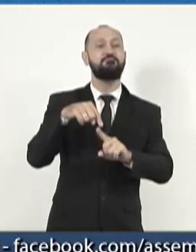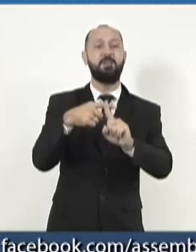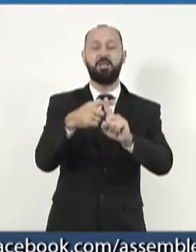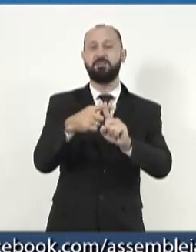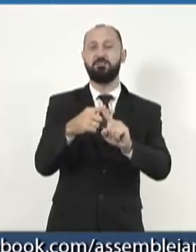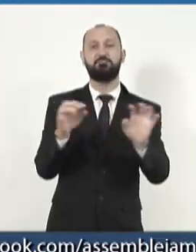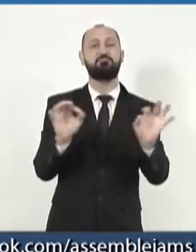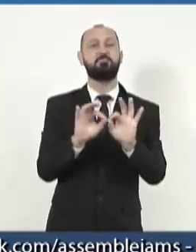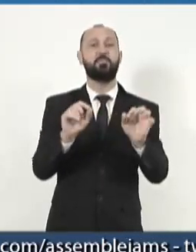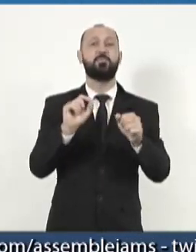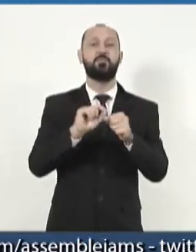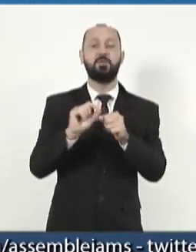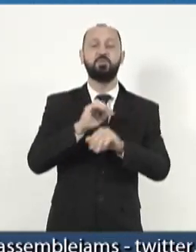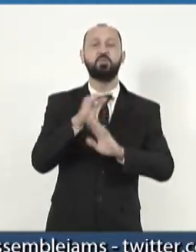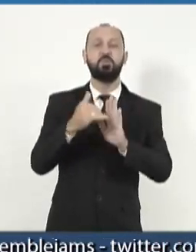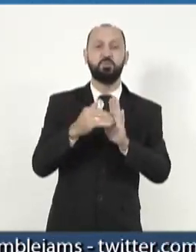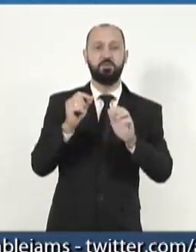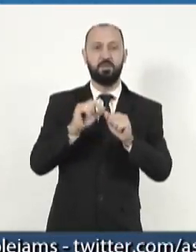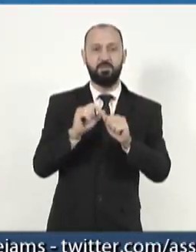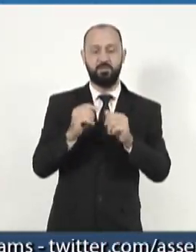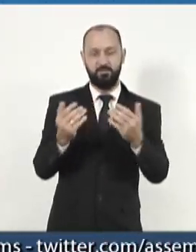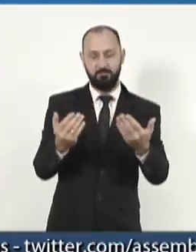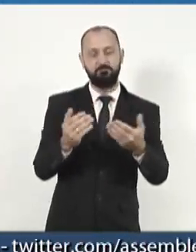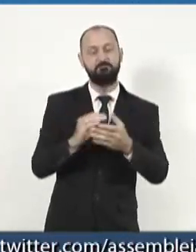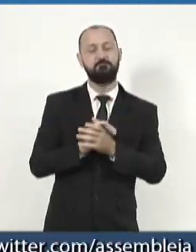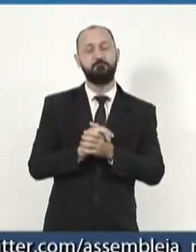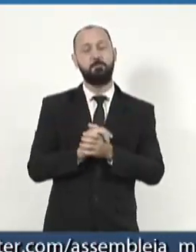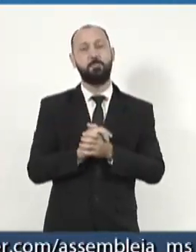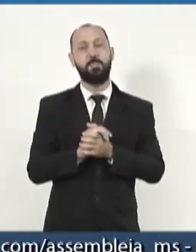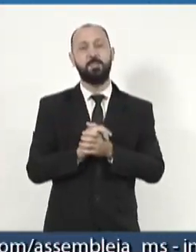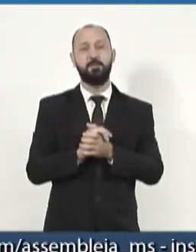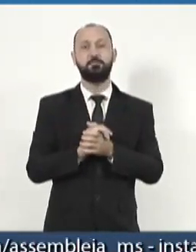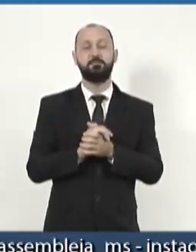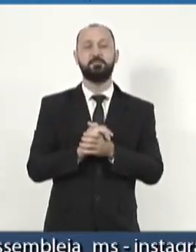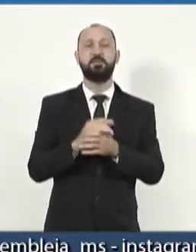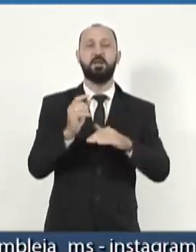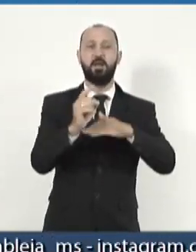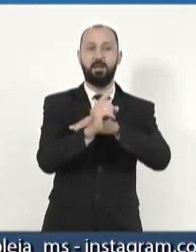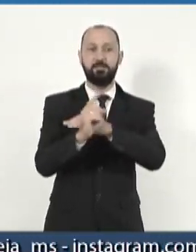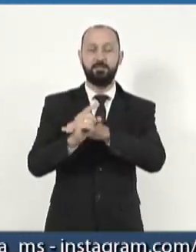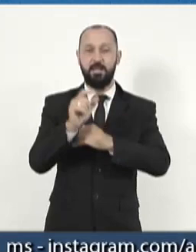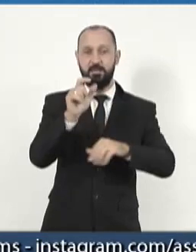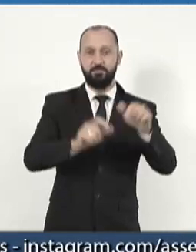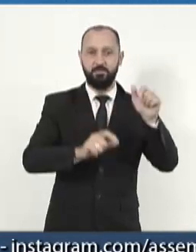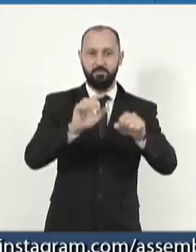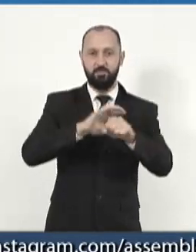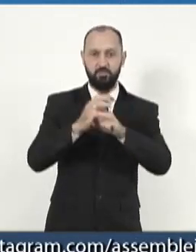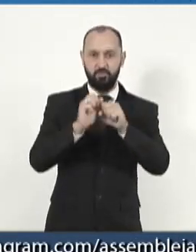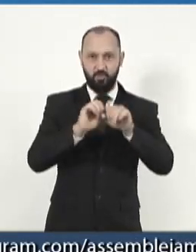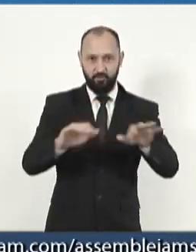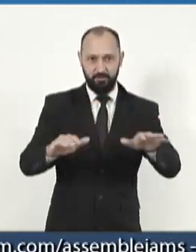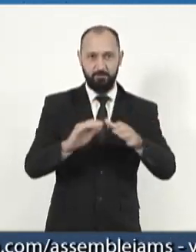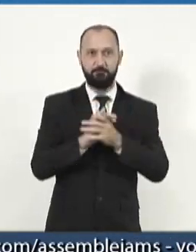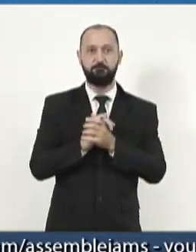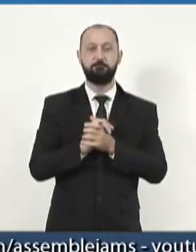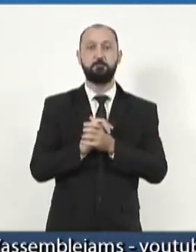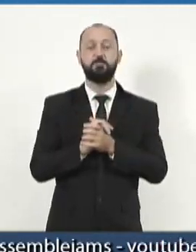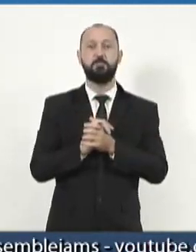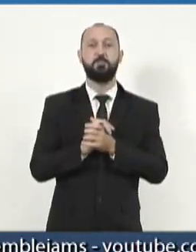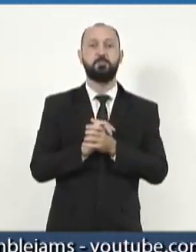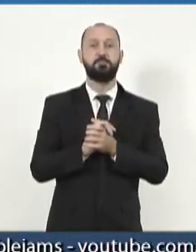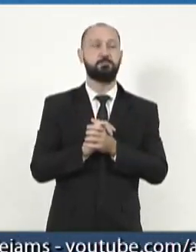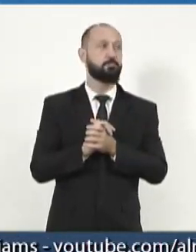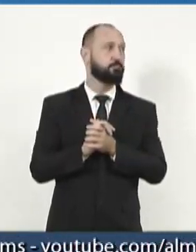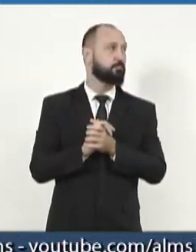ou amanhã, um projeto de lei para fazer um aporte financeiro de 60 milhões